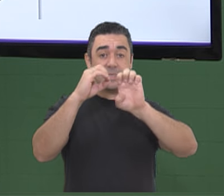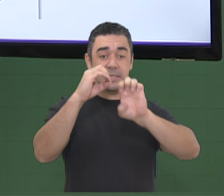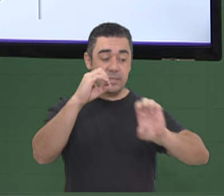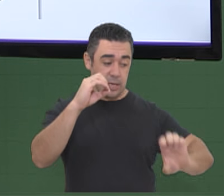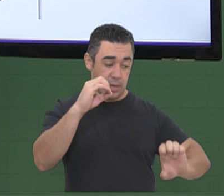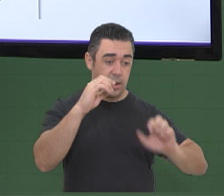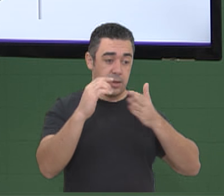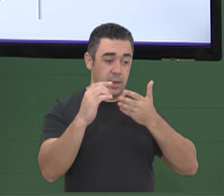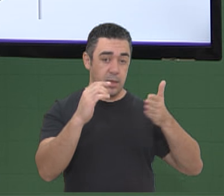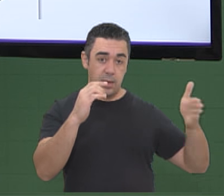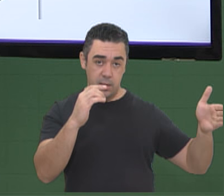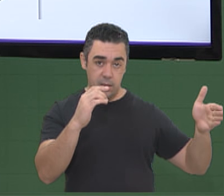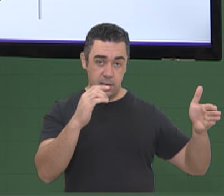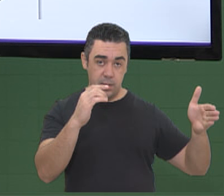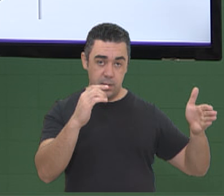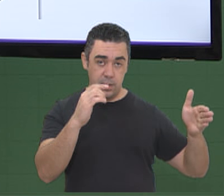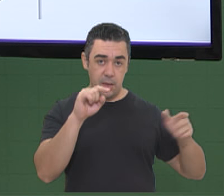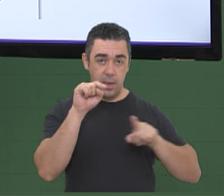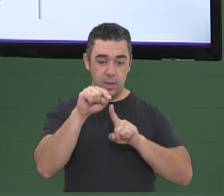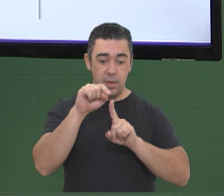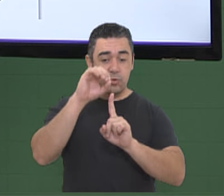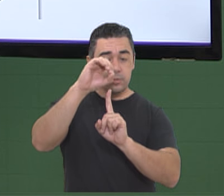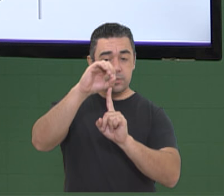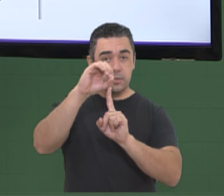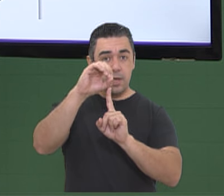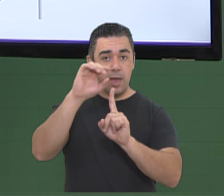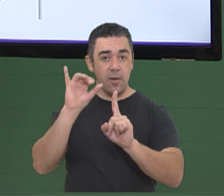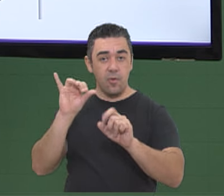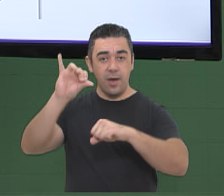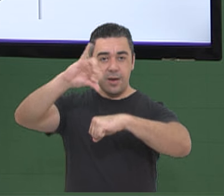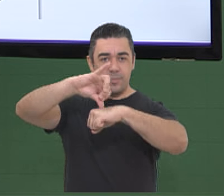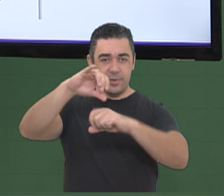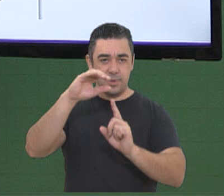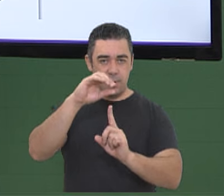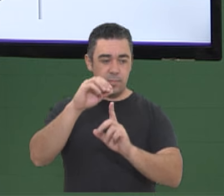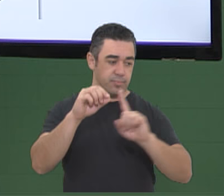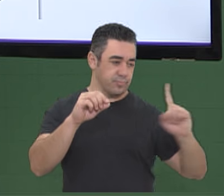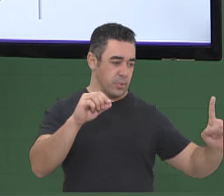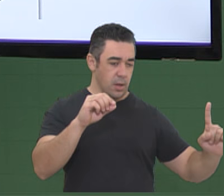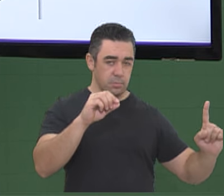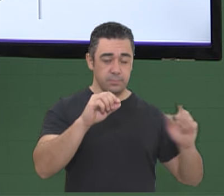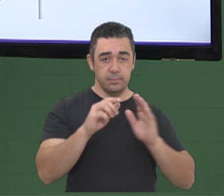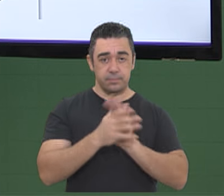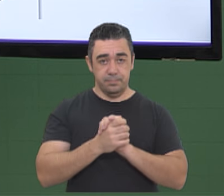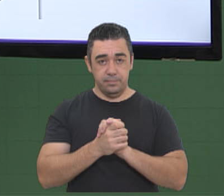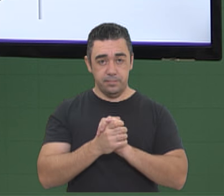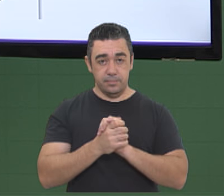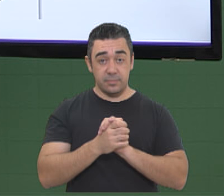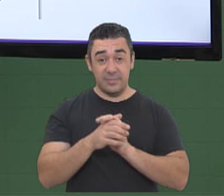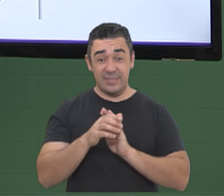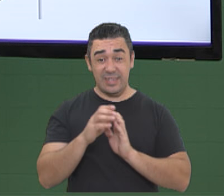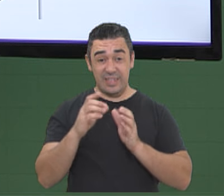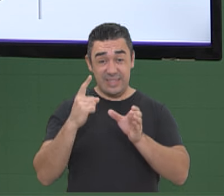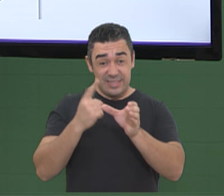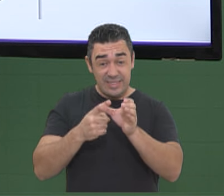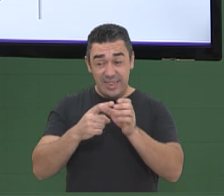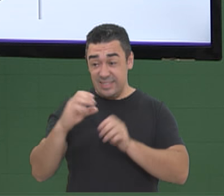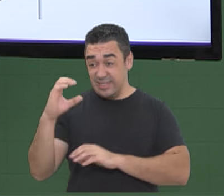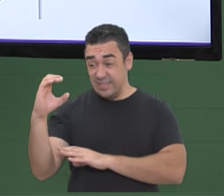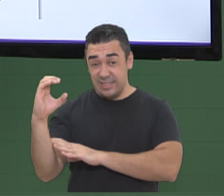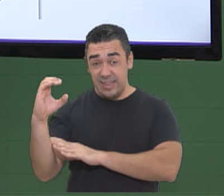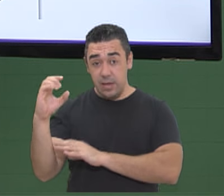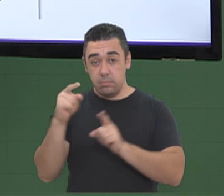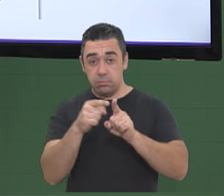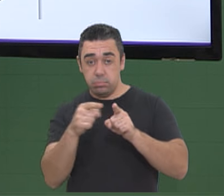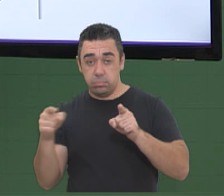referencial? Capital, que é o 0. E a cidade C? Mais 600 quilômetros. Por que